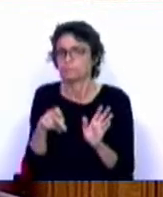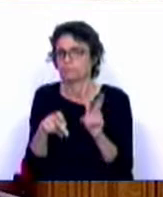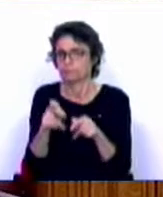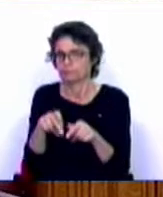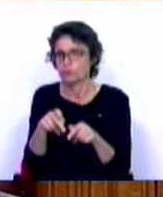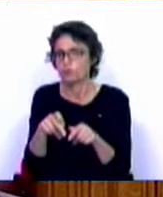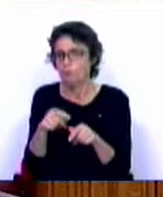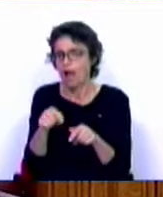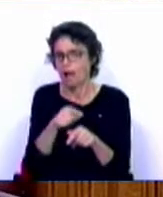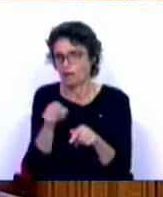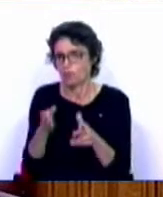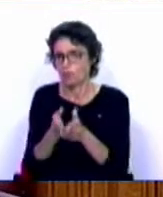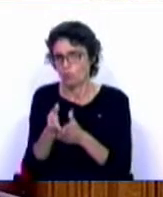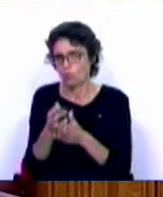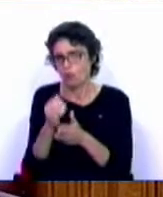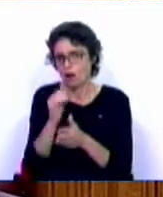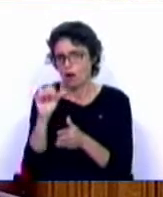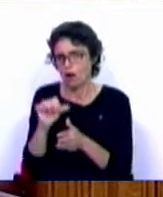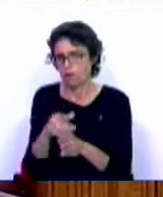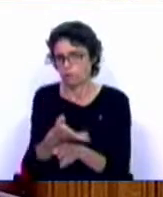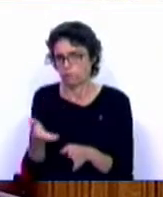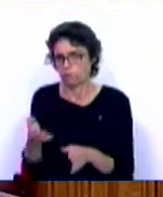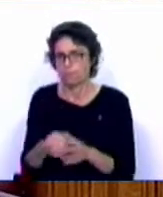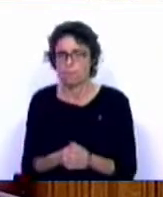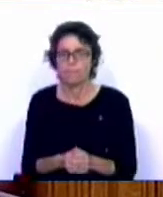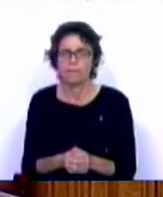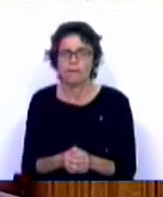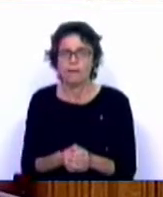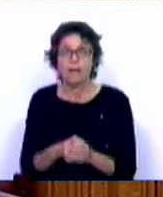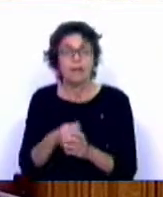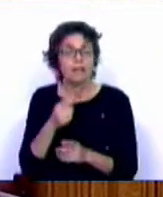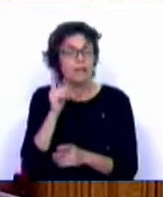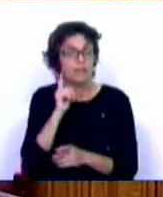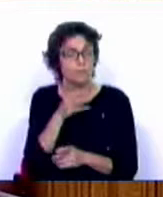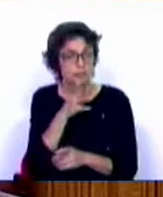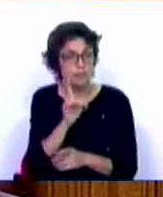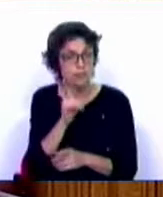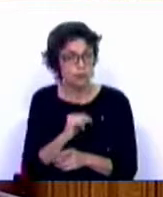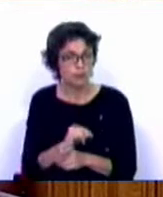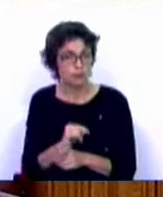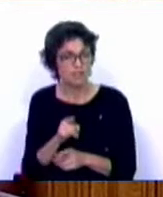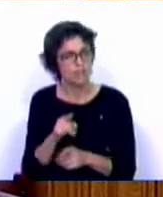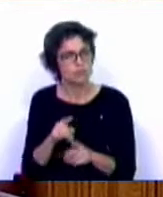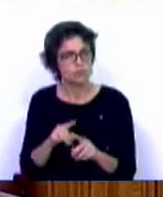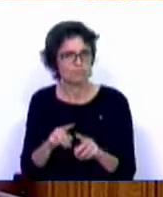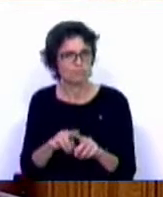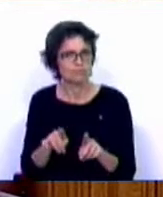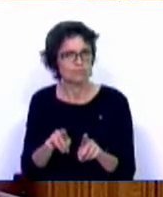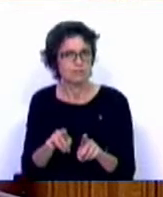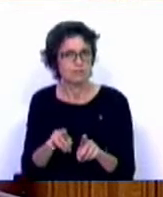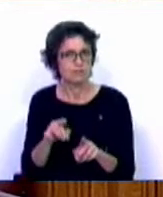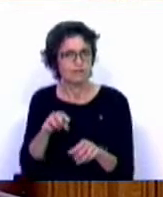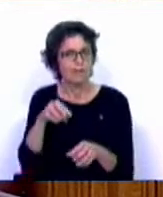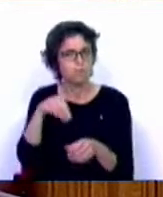brutalidade. Portanto, é importante assinalar, e isso fratura a Câmara, e ainda bem, que durante a